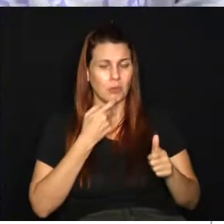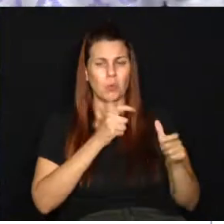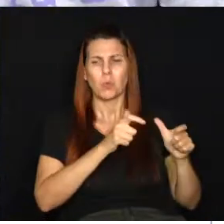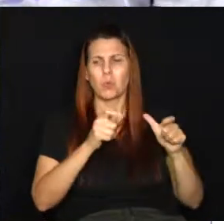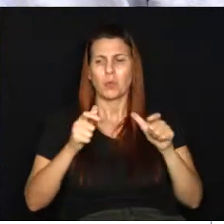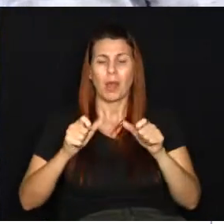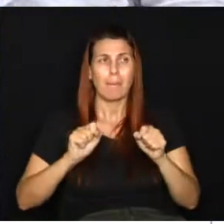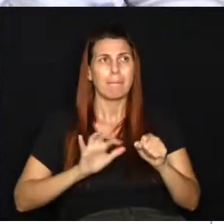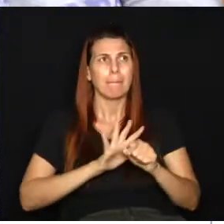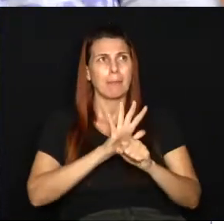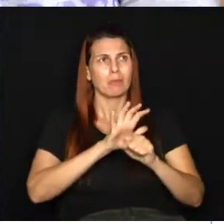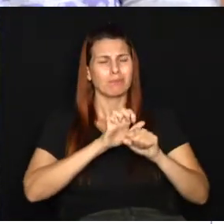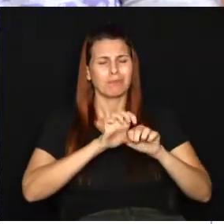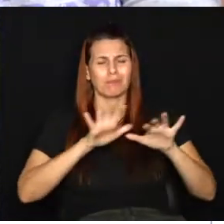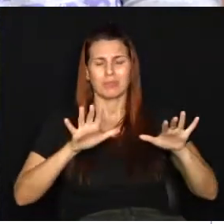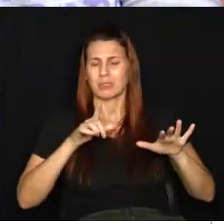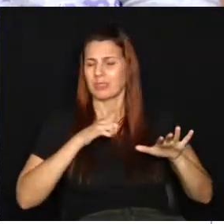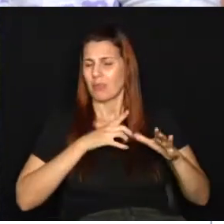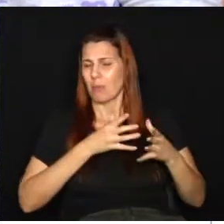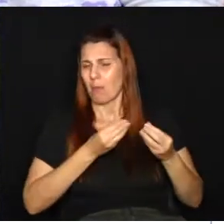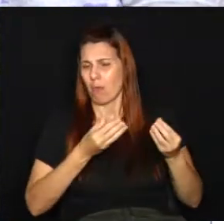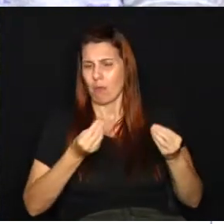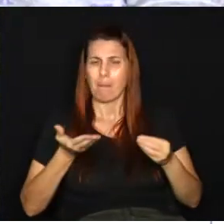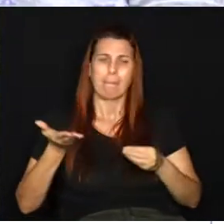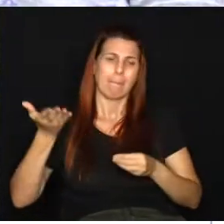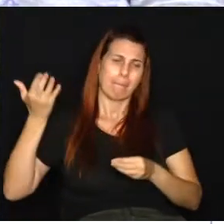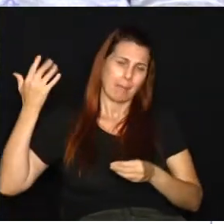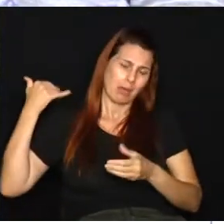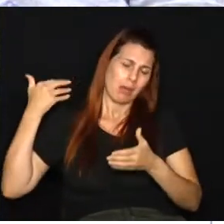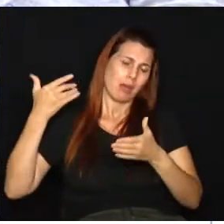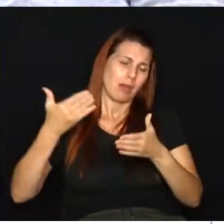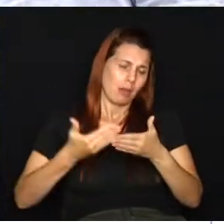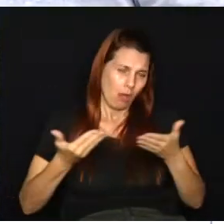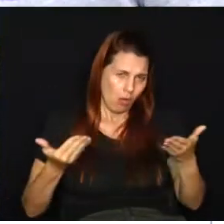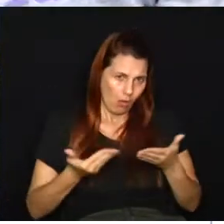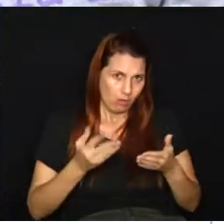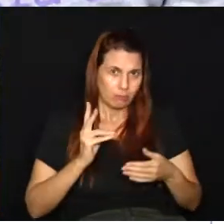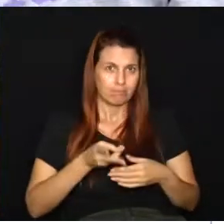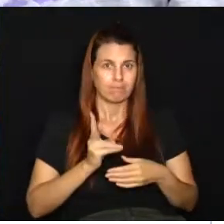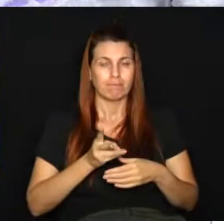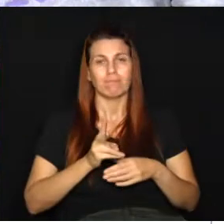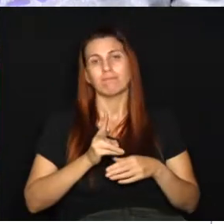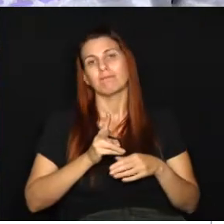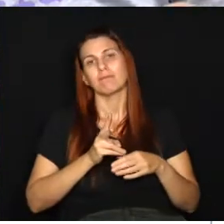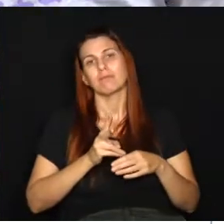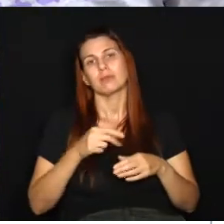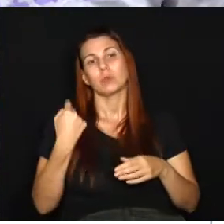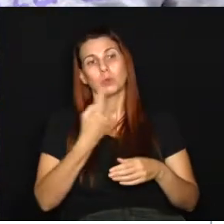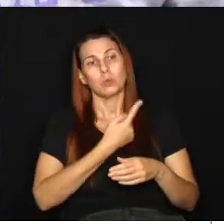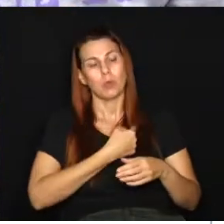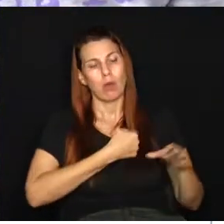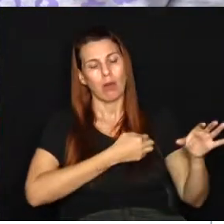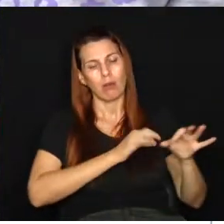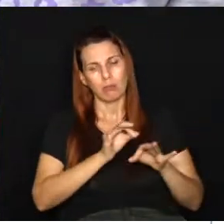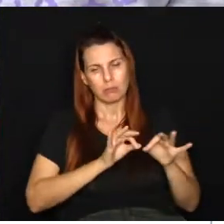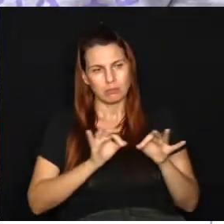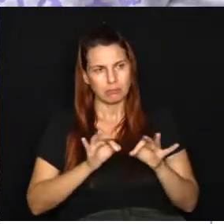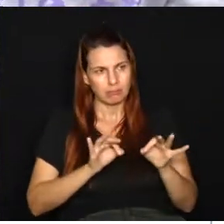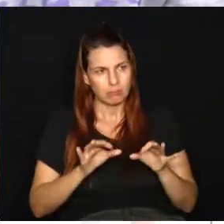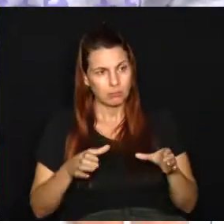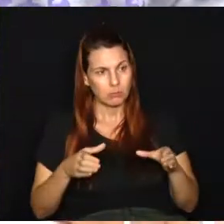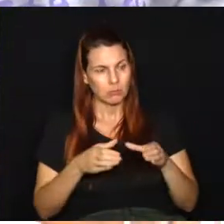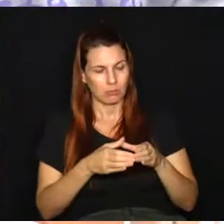do Brasil? Vivemos antes e ainda vivemos depois disso, e a necessidade de a gente se colocar organizada para não